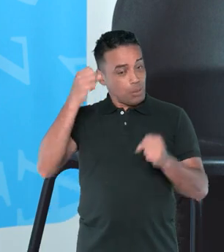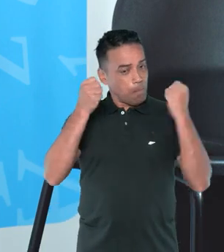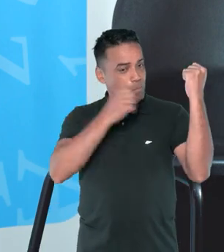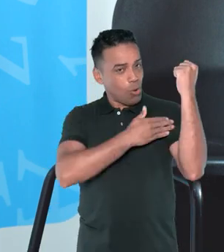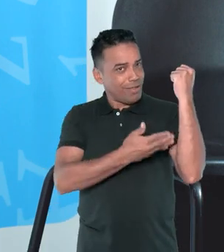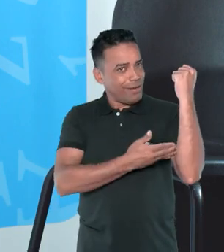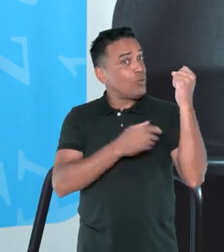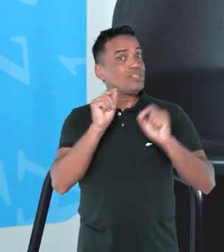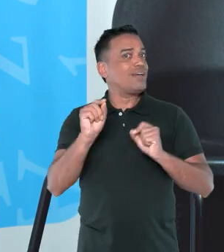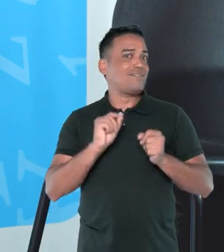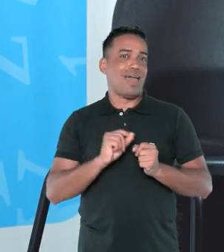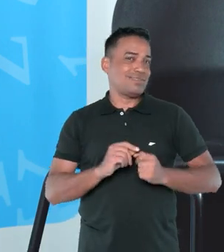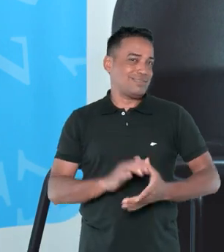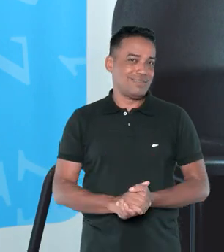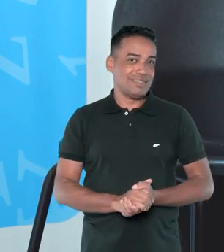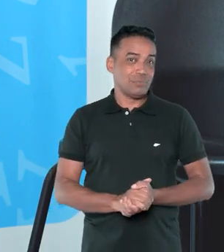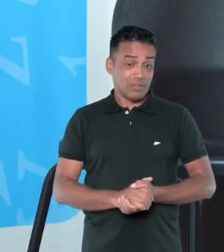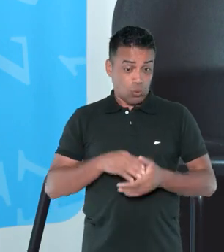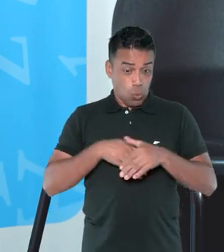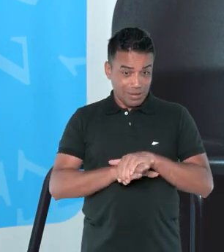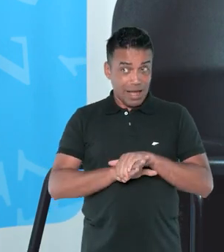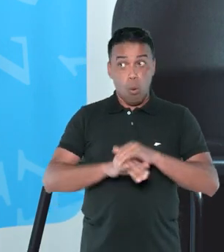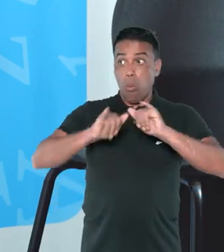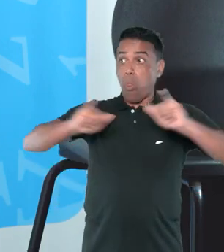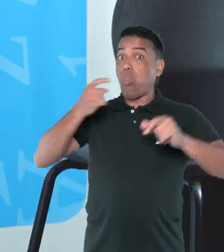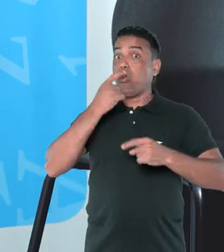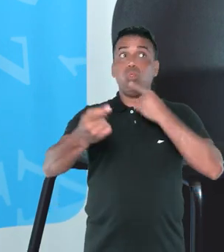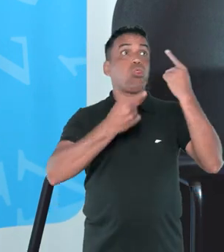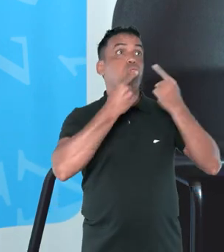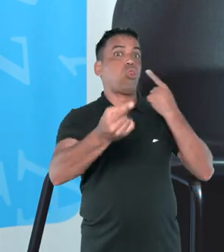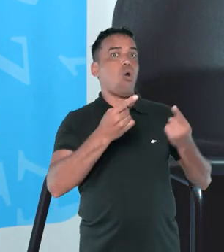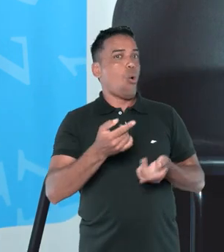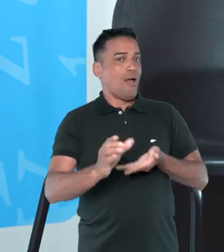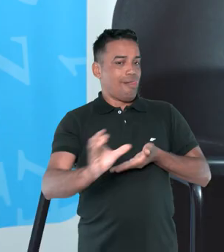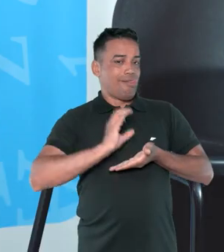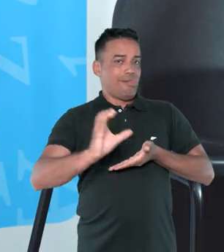ia fazer? Guardar para ti, contar para os outros ou ganhar dinheiro?